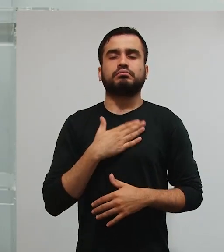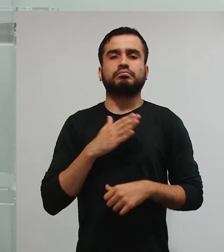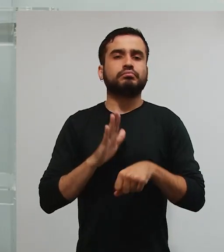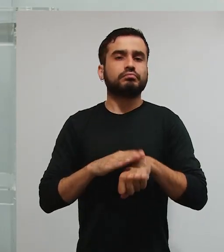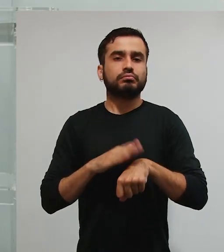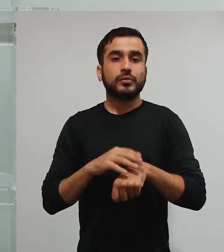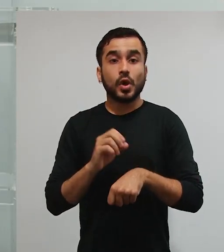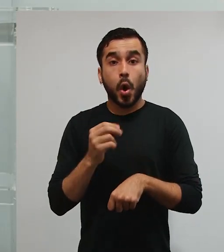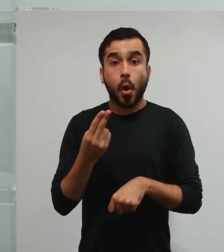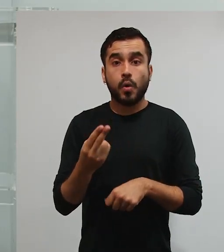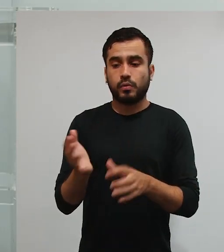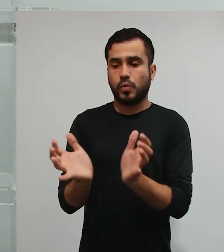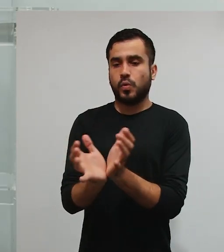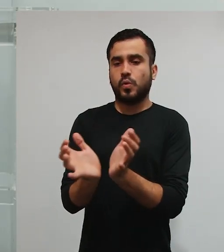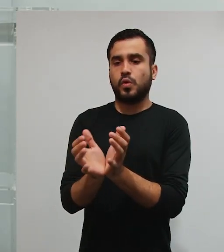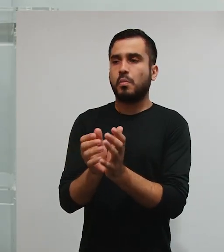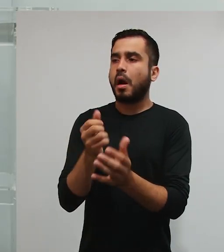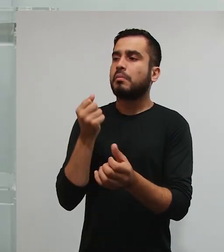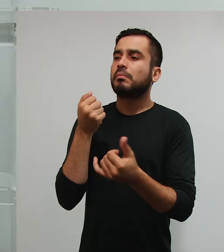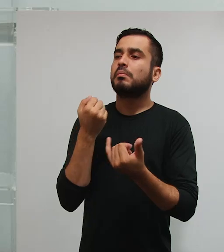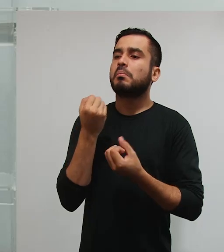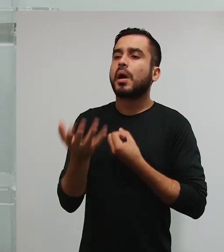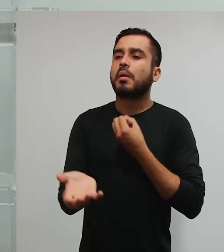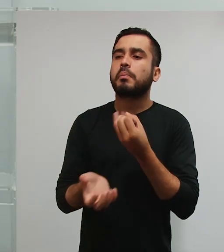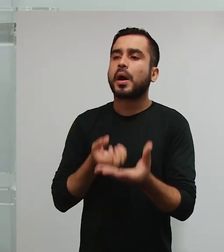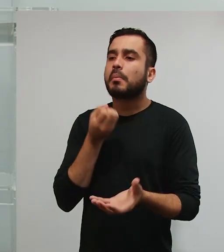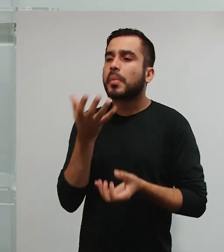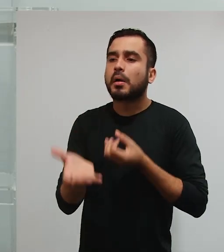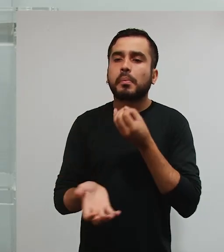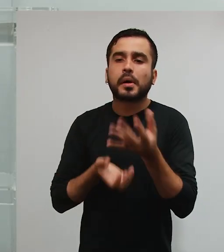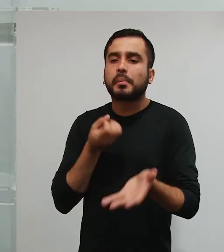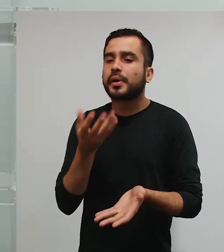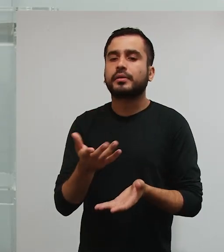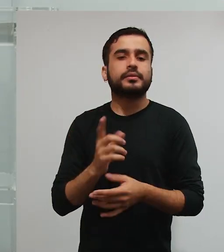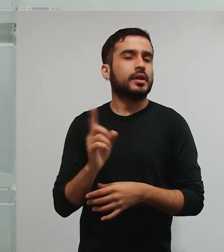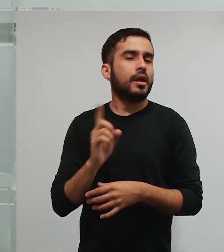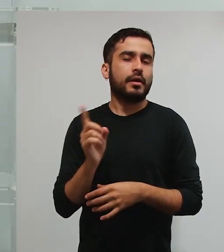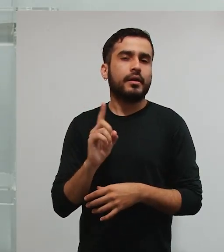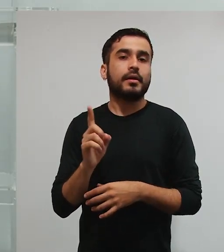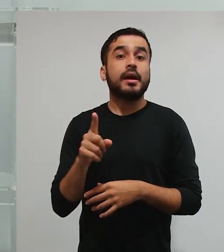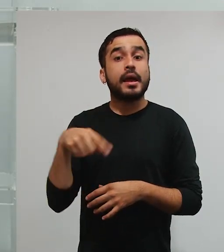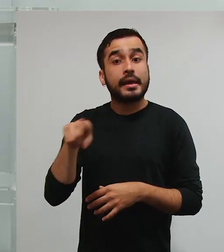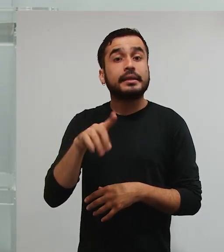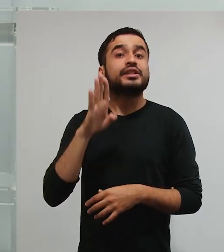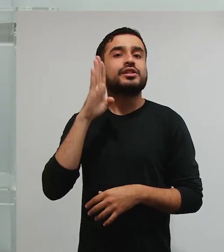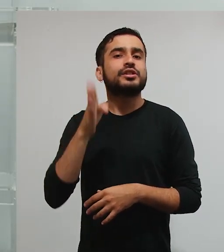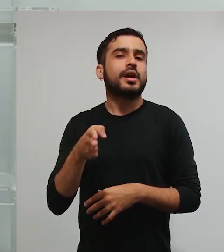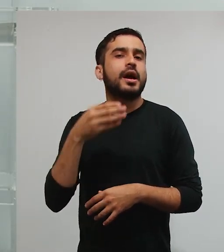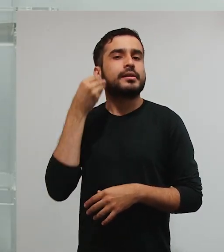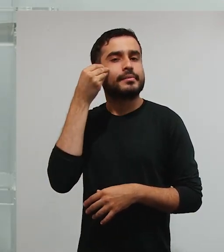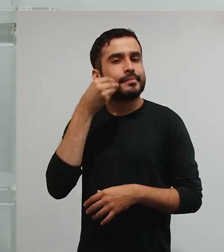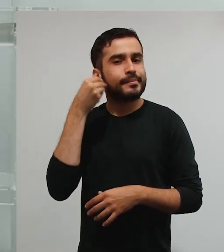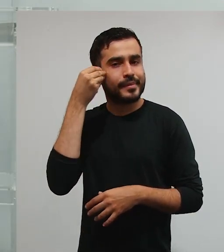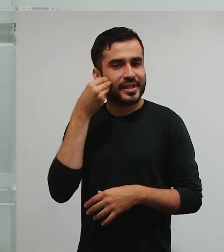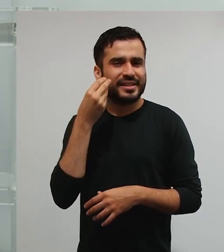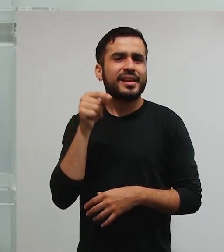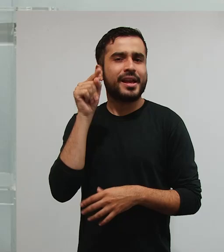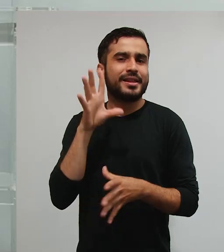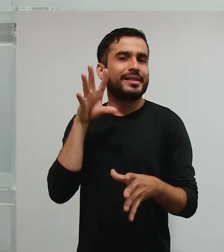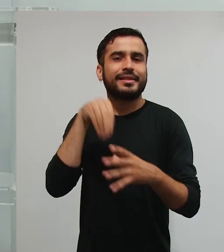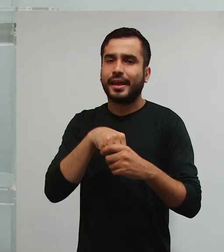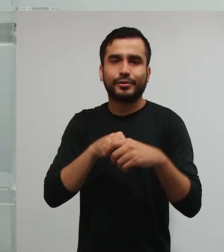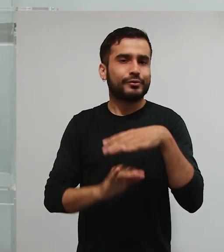grupo ou o grupo falando para essas pessoas. Até porque essas pessoas já têm a vivência, elas já estão na instituição,